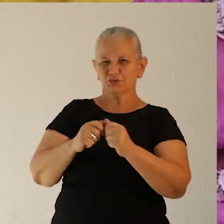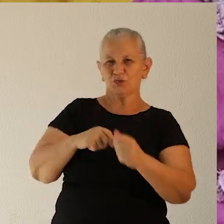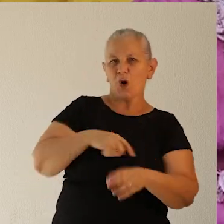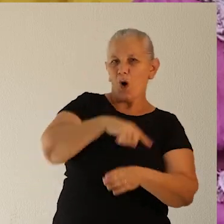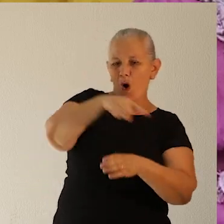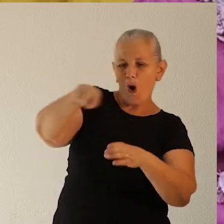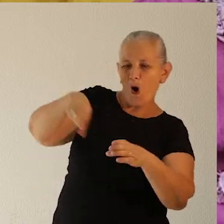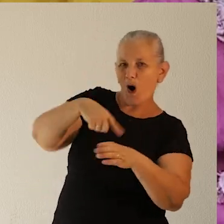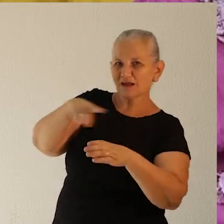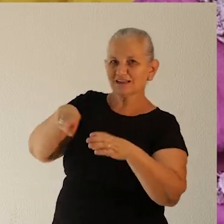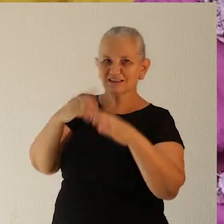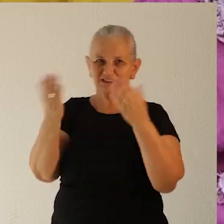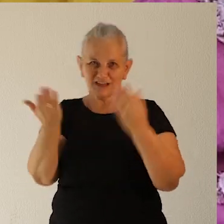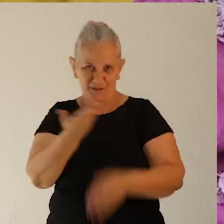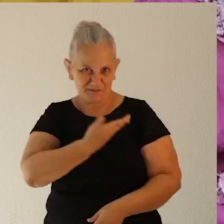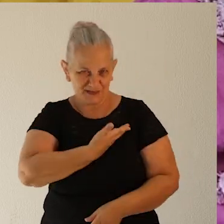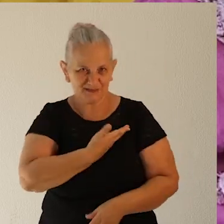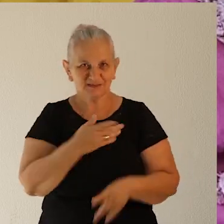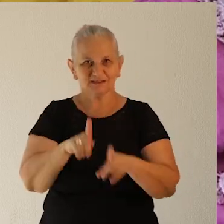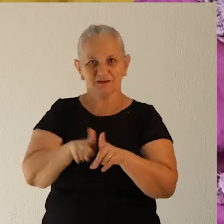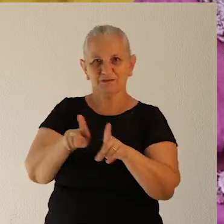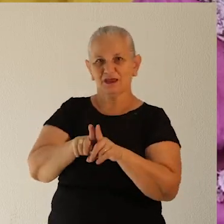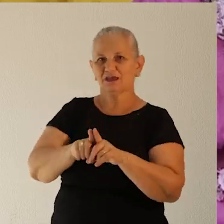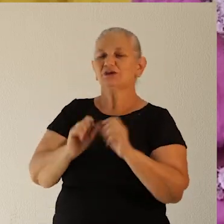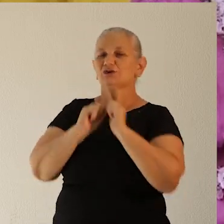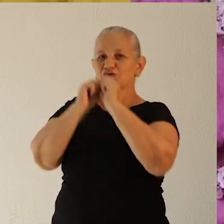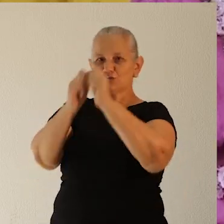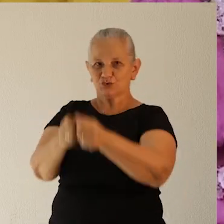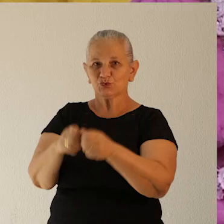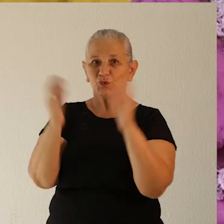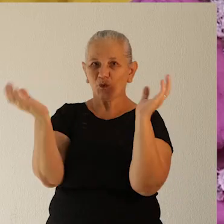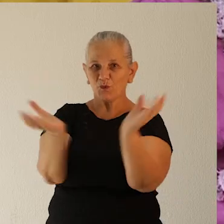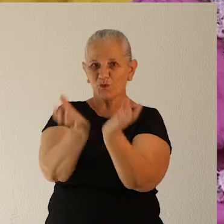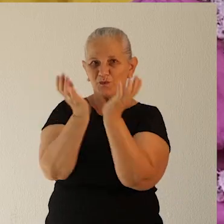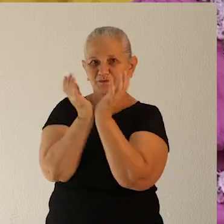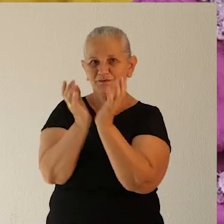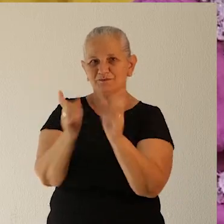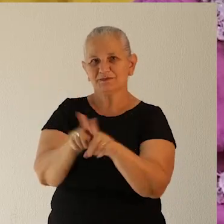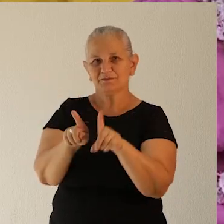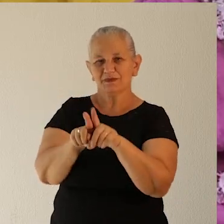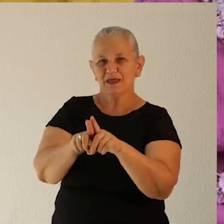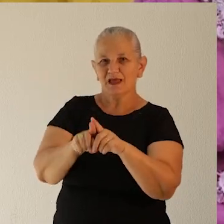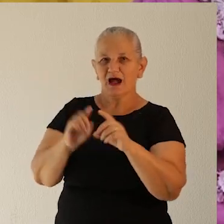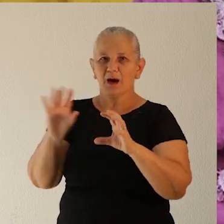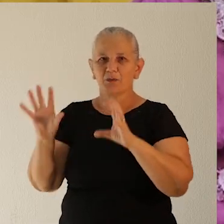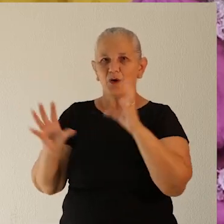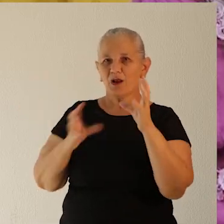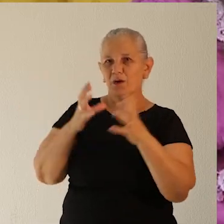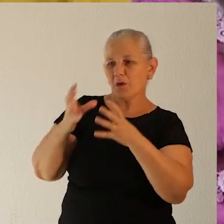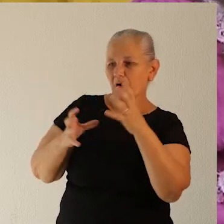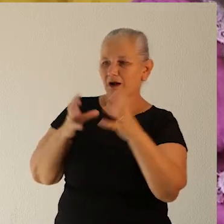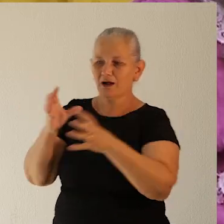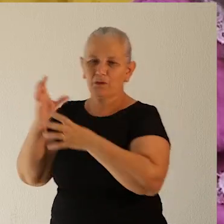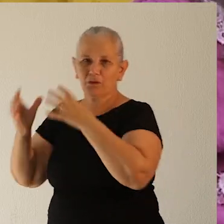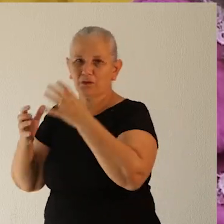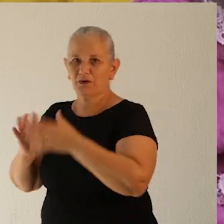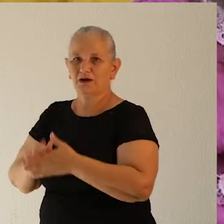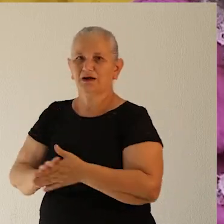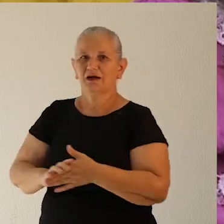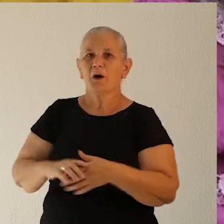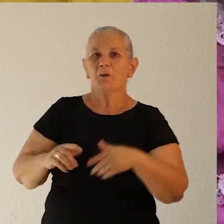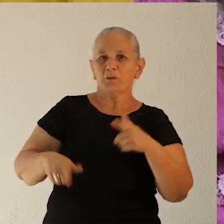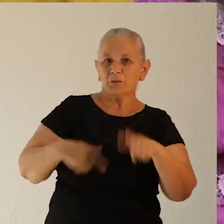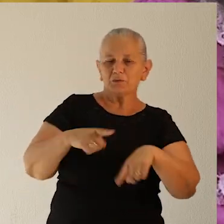amiguinhos, tenta a bola pegar no jogo do bobinho. Rebola a bola para cá, rebola a bola para lá, não deixa o bambolê parar de